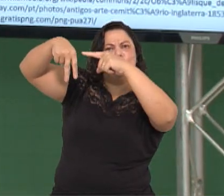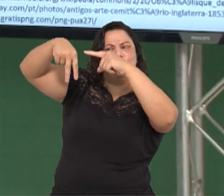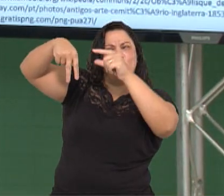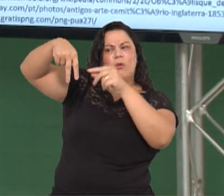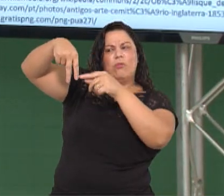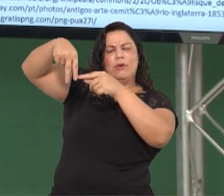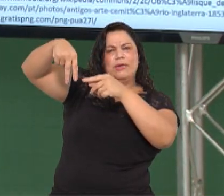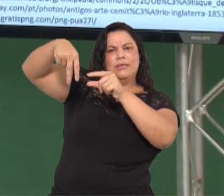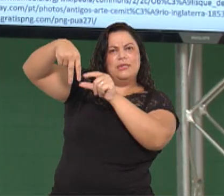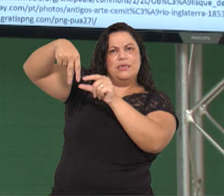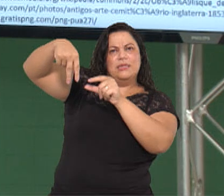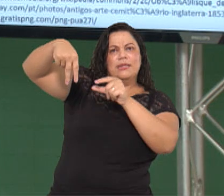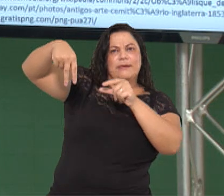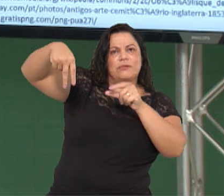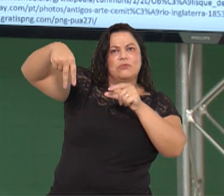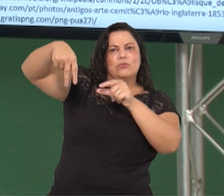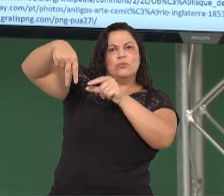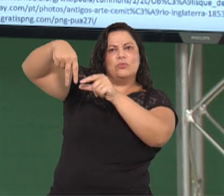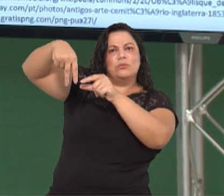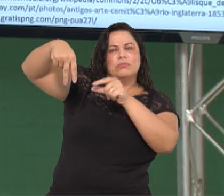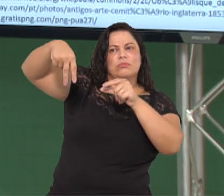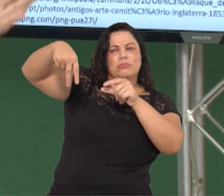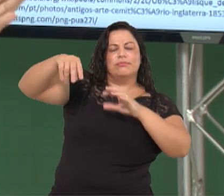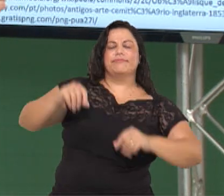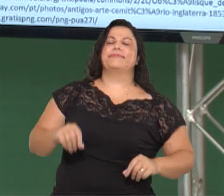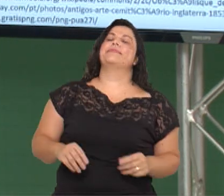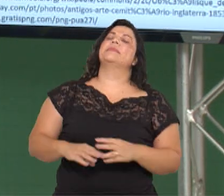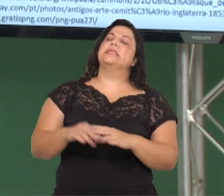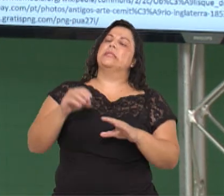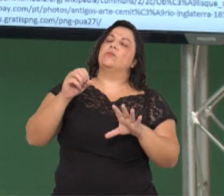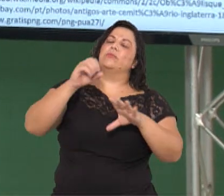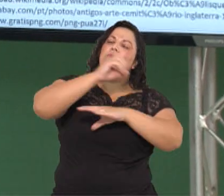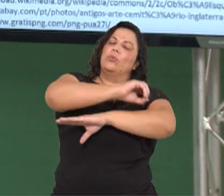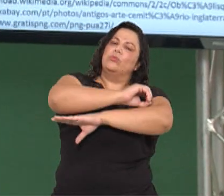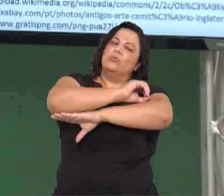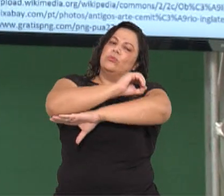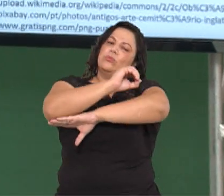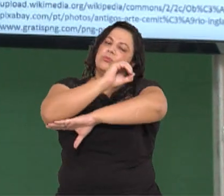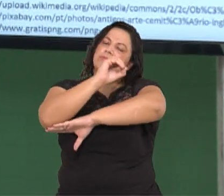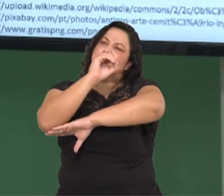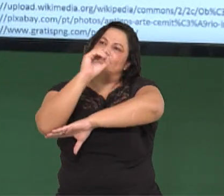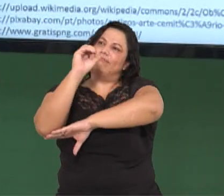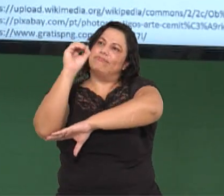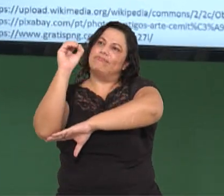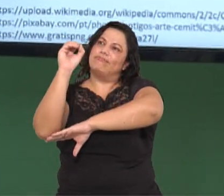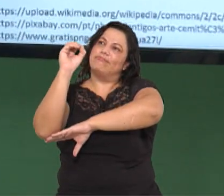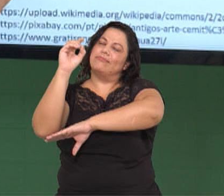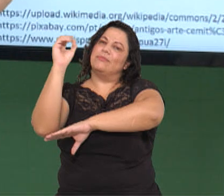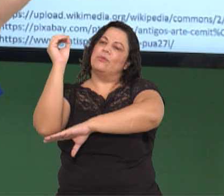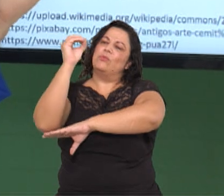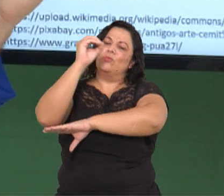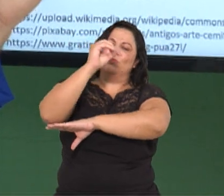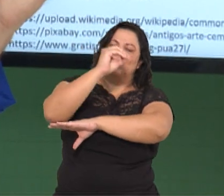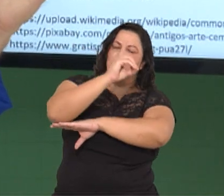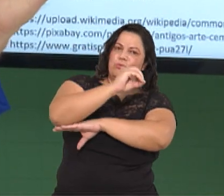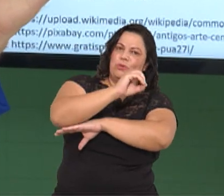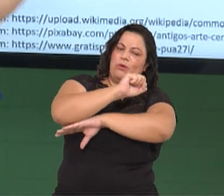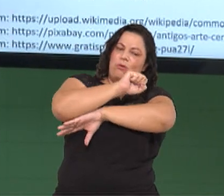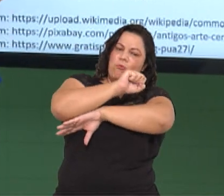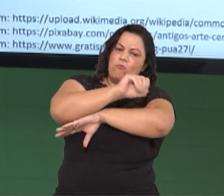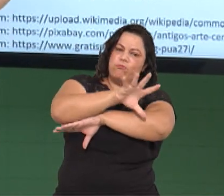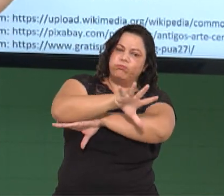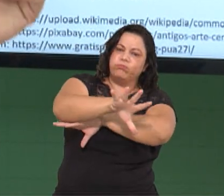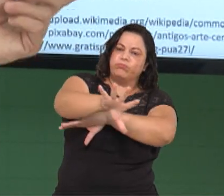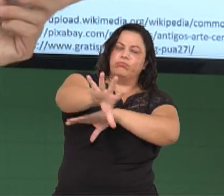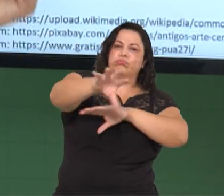Quando o sol nasce e ele se põe, ele tem a sua luminosidade. E ele ia projetar a sua